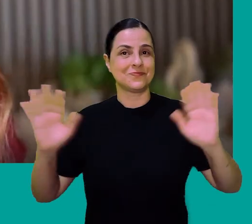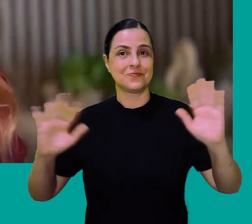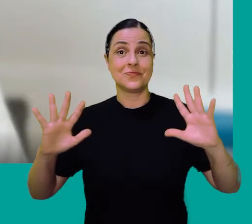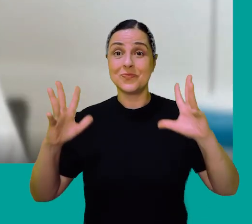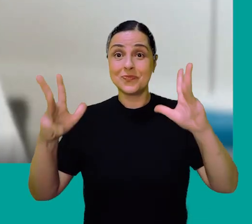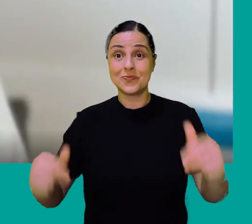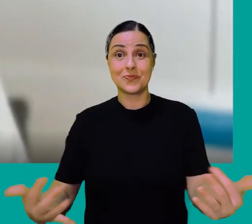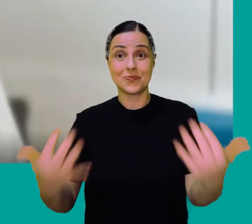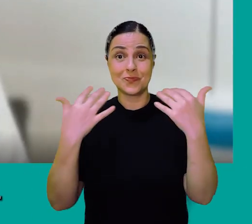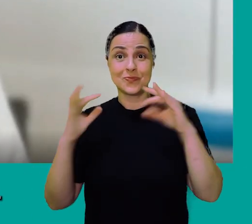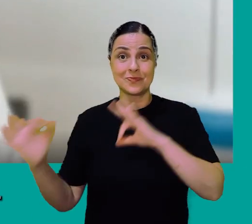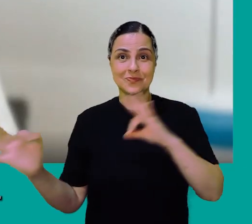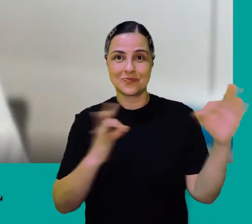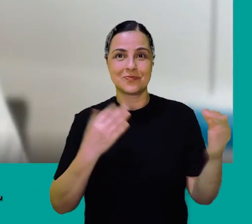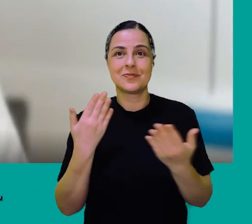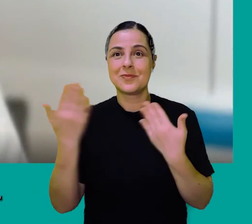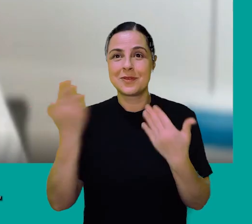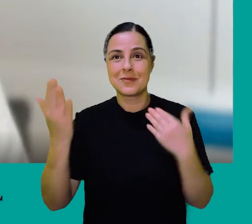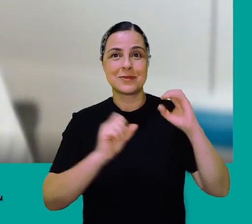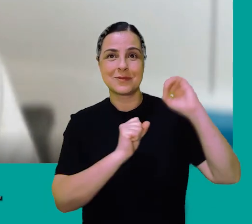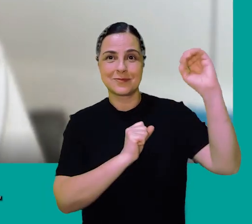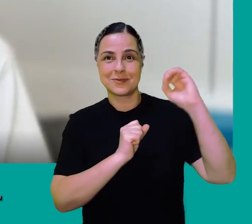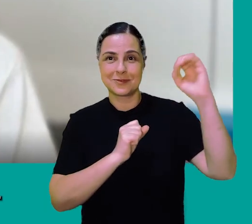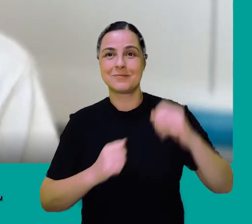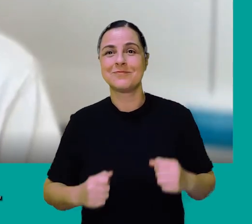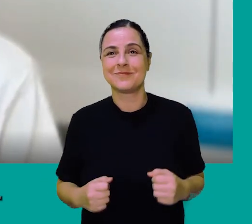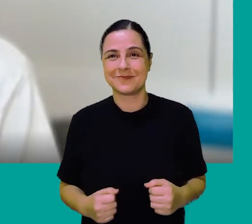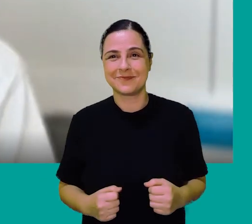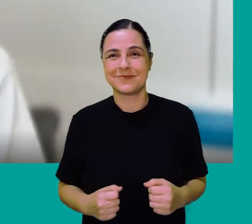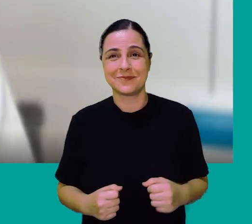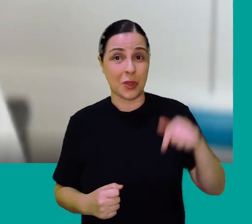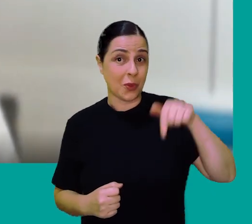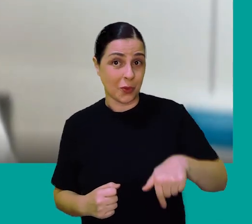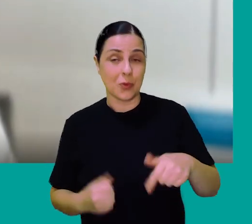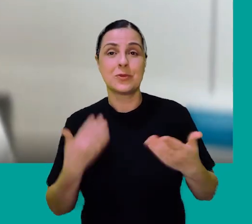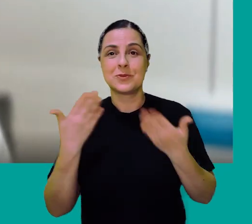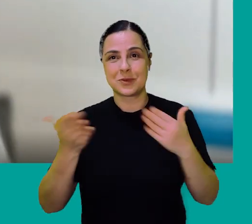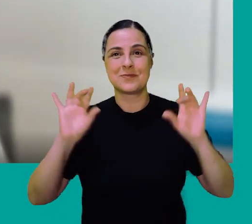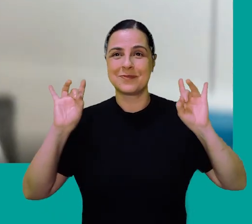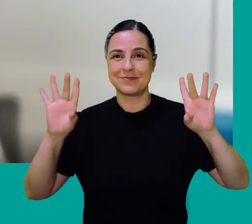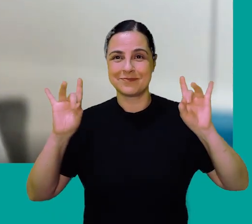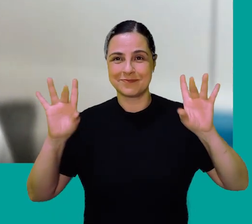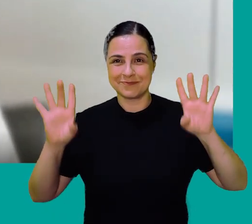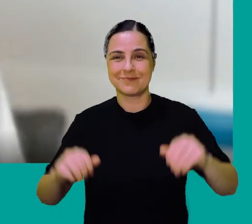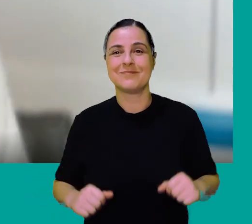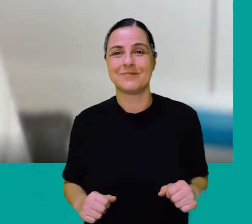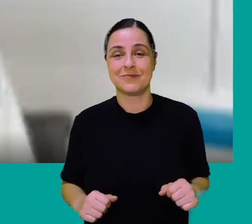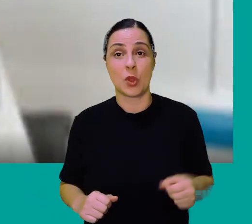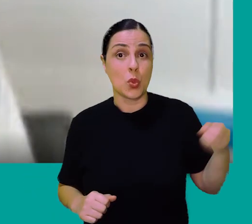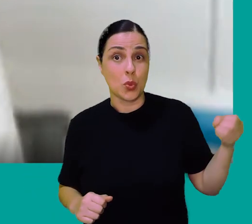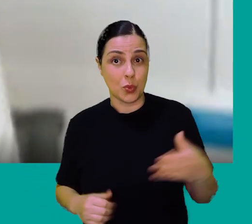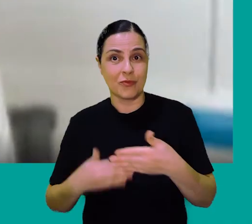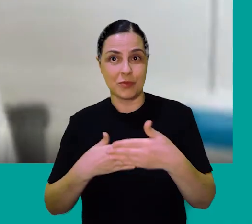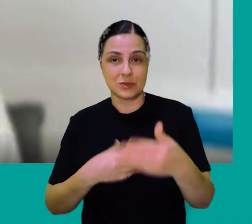Olá, todo mundo assistindo e ouvindo o Bate-Papo de Carlotas. Esse é um bate-papo para lá de especial. É uma coisa